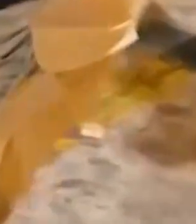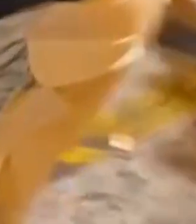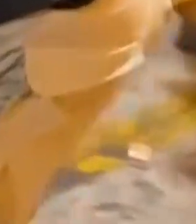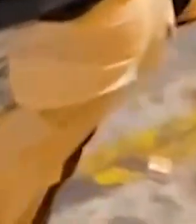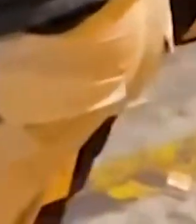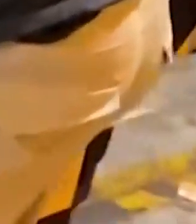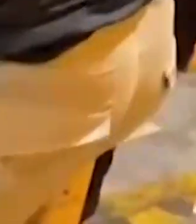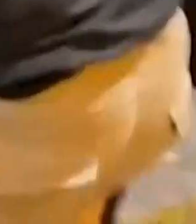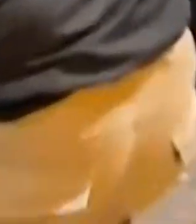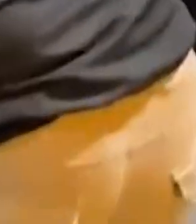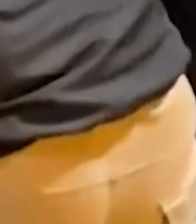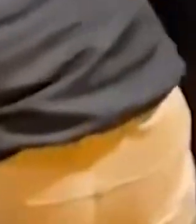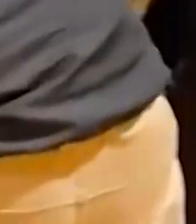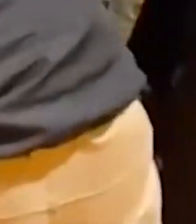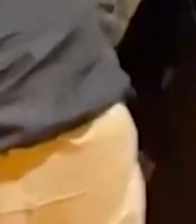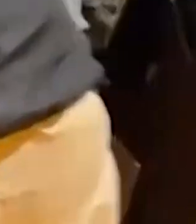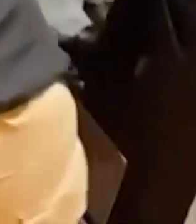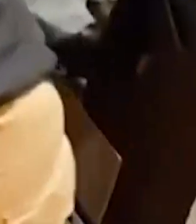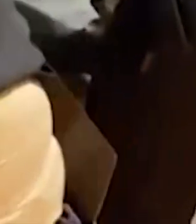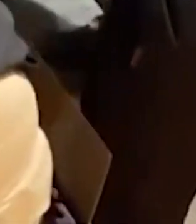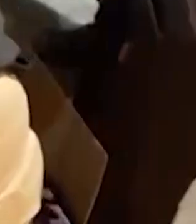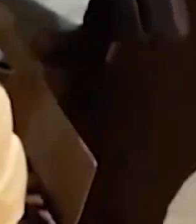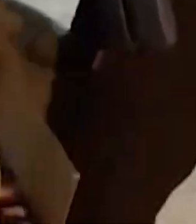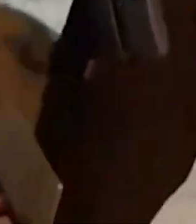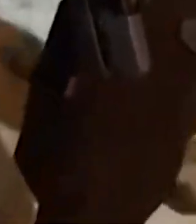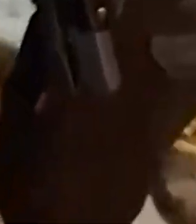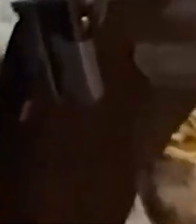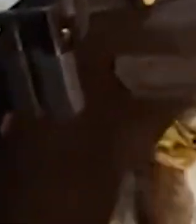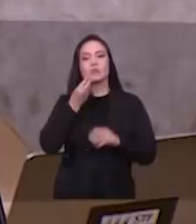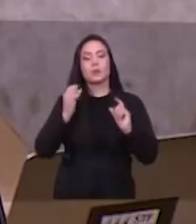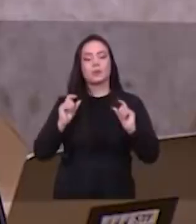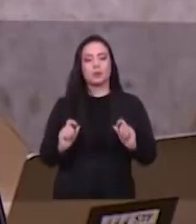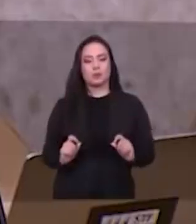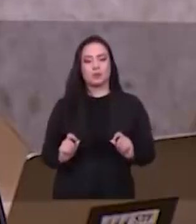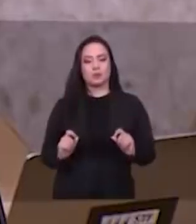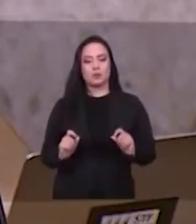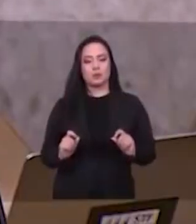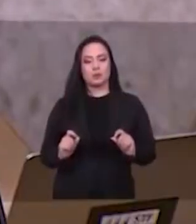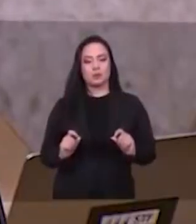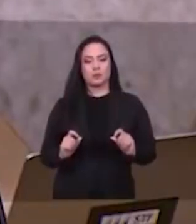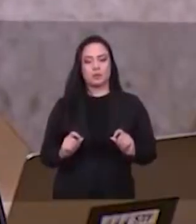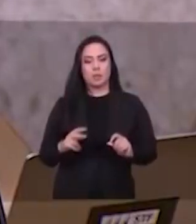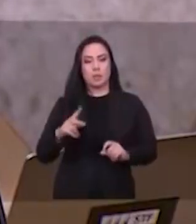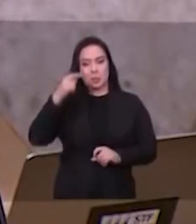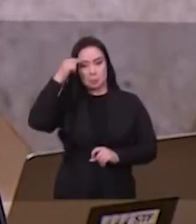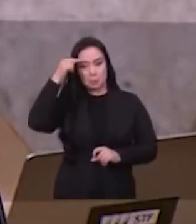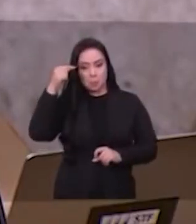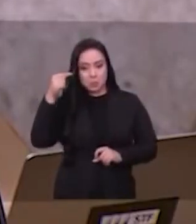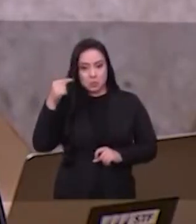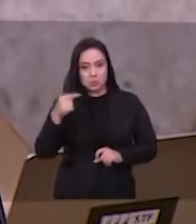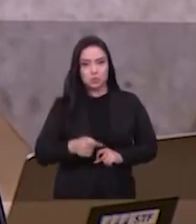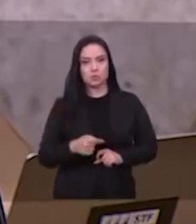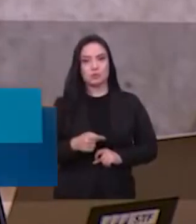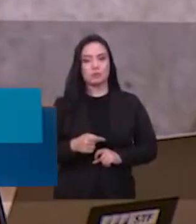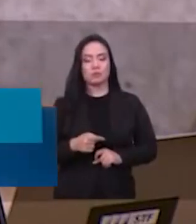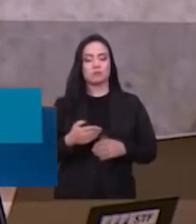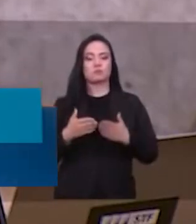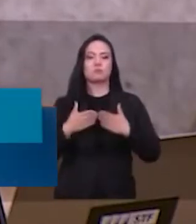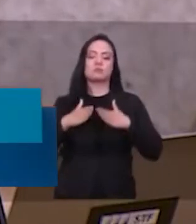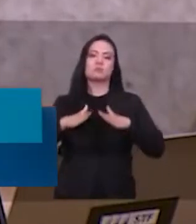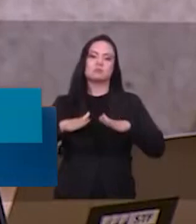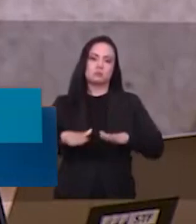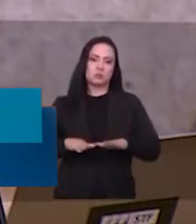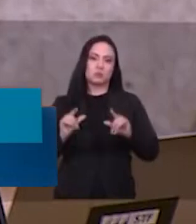cumprimento de condenações por tráfico privilegiado é aberto. É impositiva a